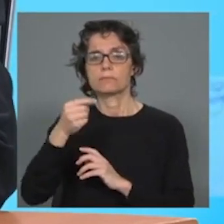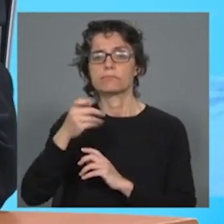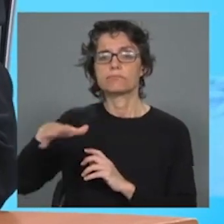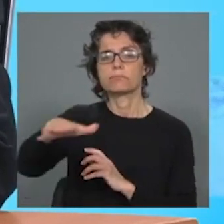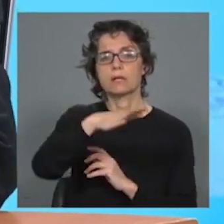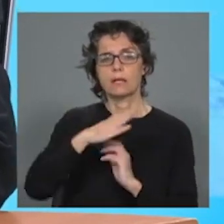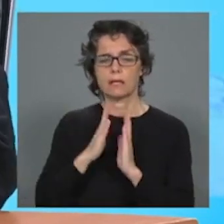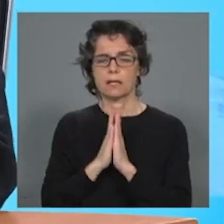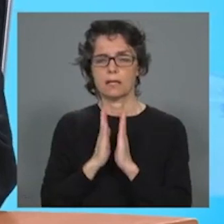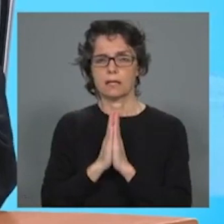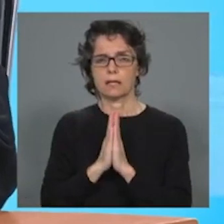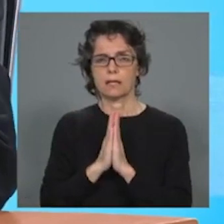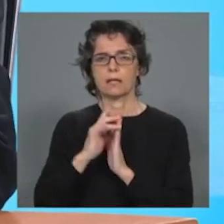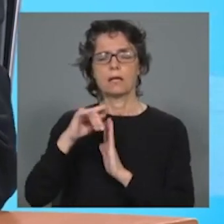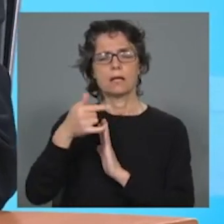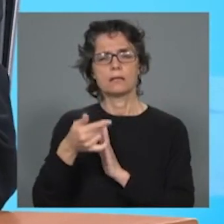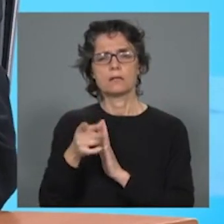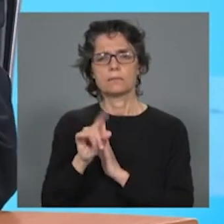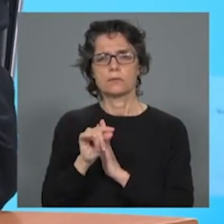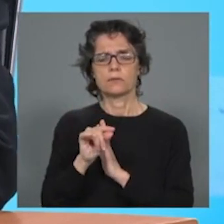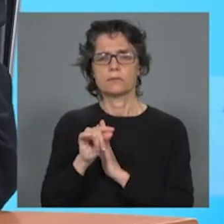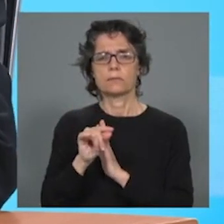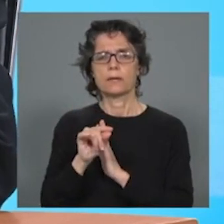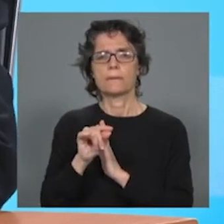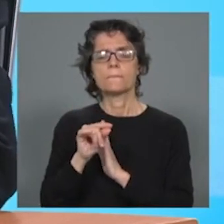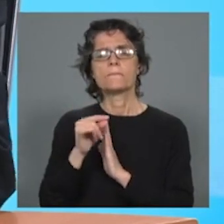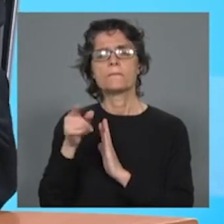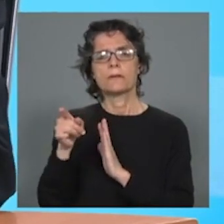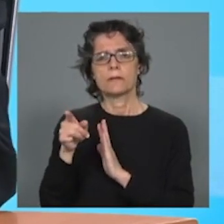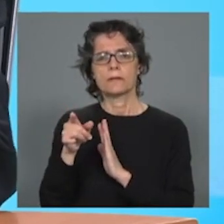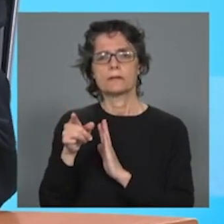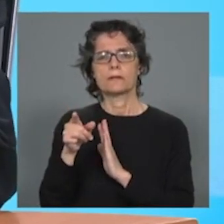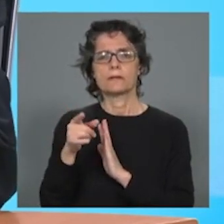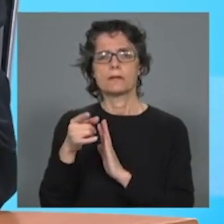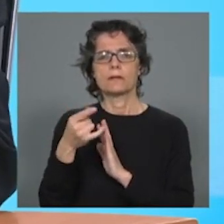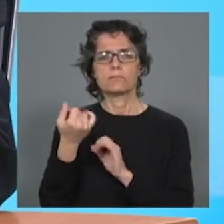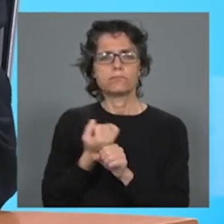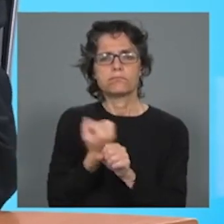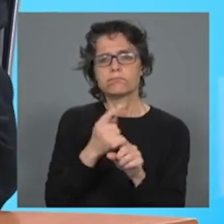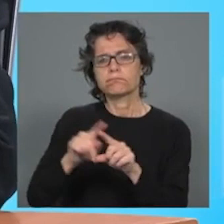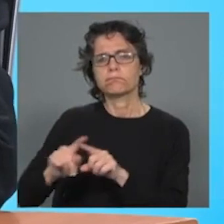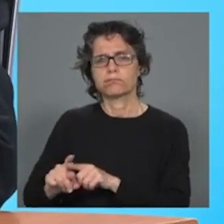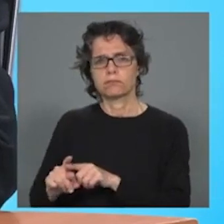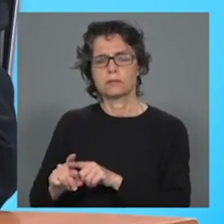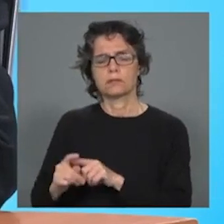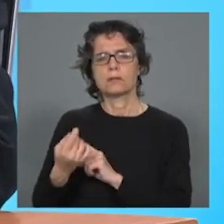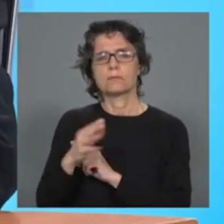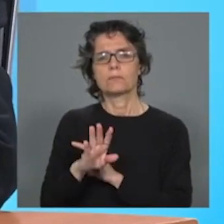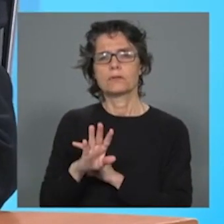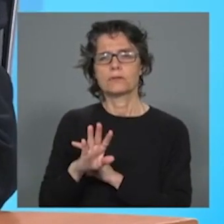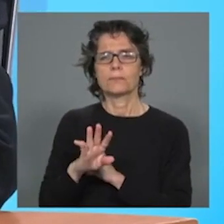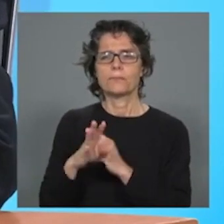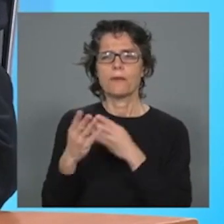encontrar Jesus à maneira dos trapistas e torna-se monge trapista, depois nada lhe quadra. Nada o satisfaz. Nada lhe